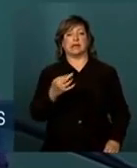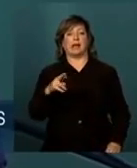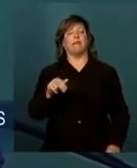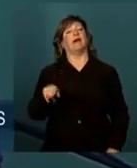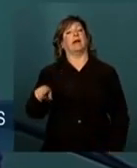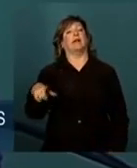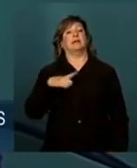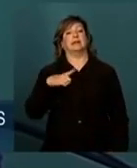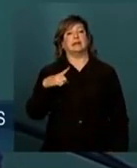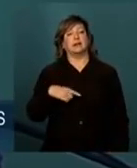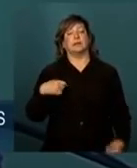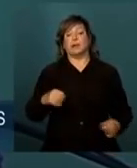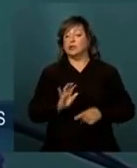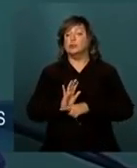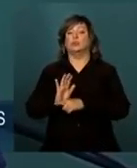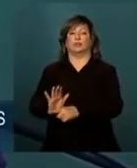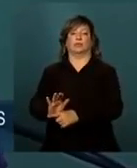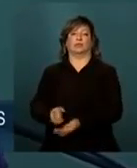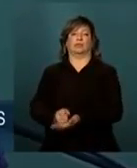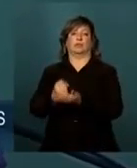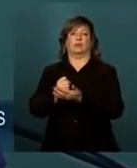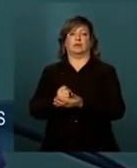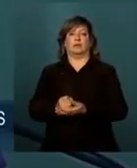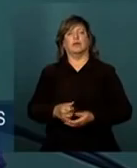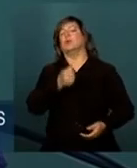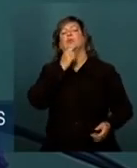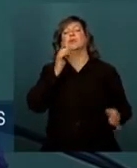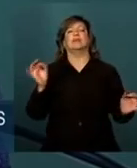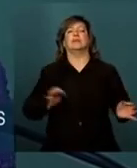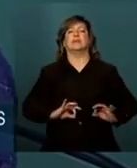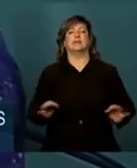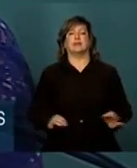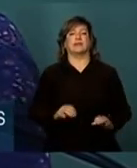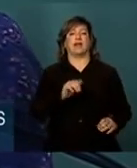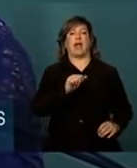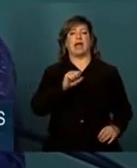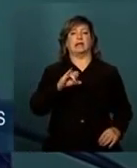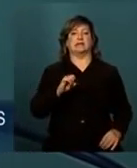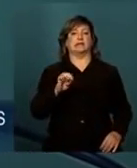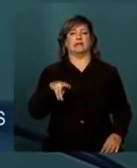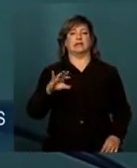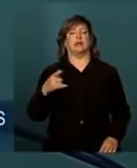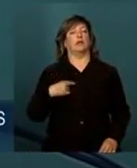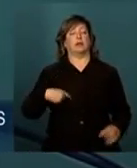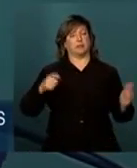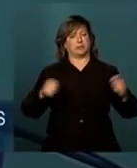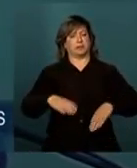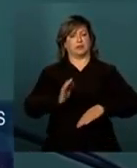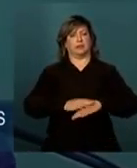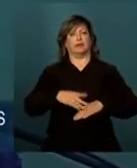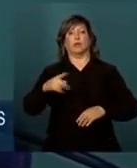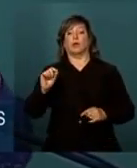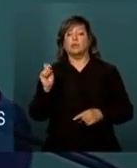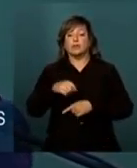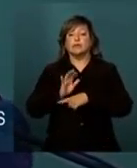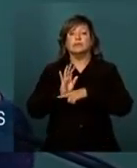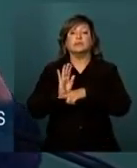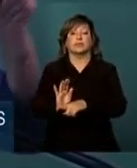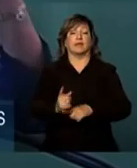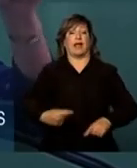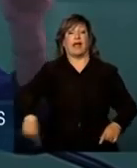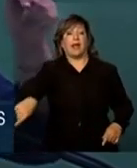ele tem de ser socorrido. Tem nada de assistencial em ser capaz de socorrer